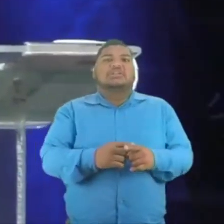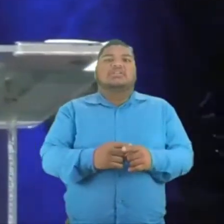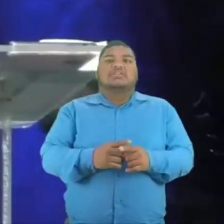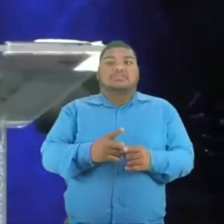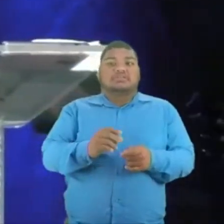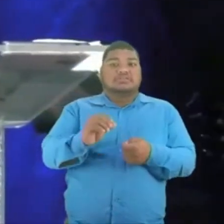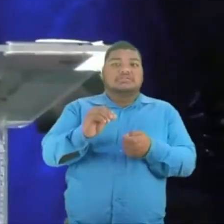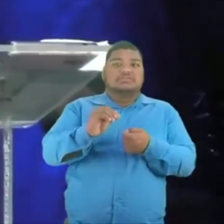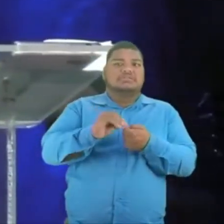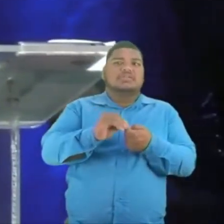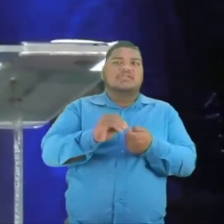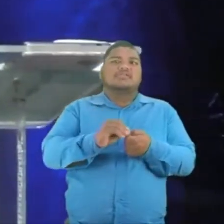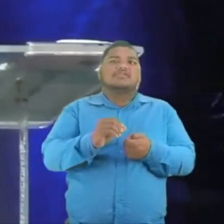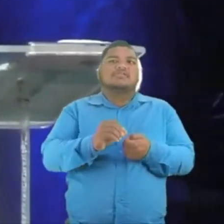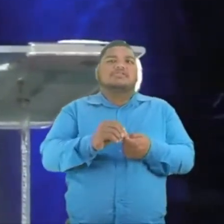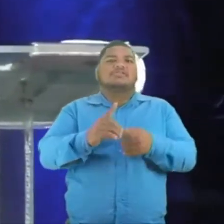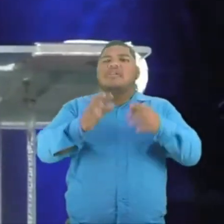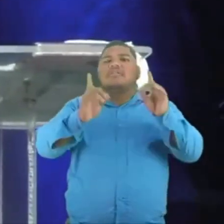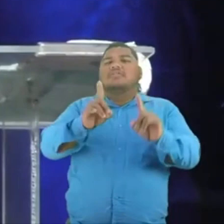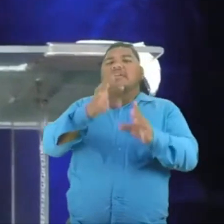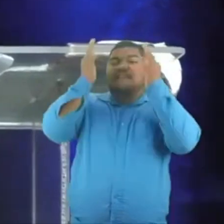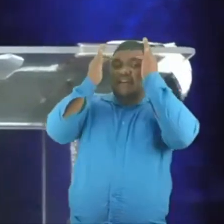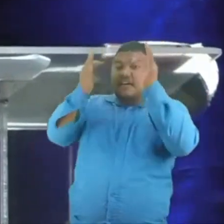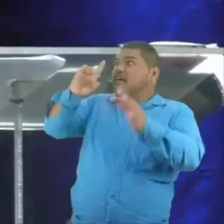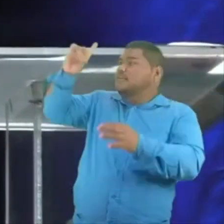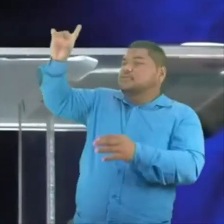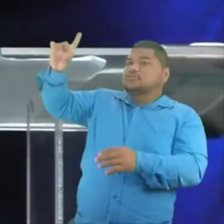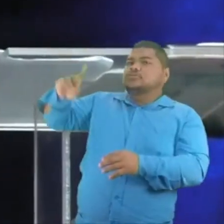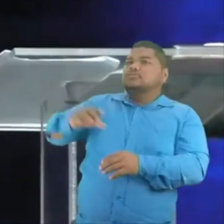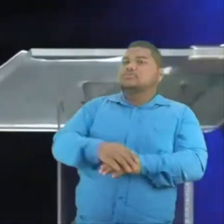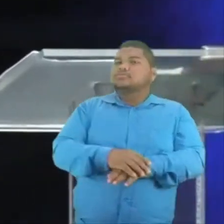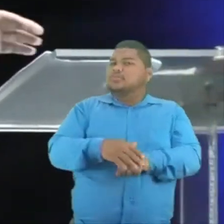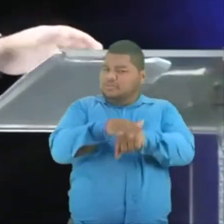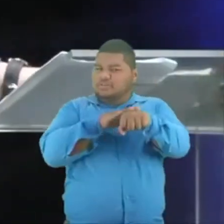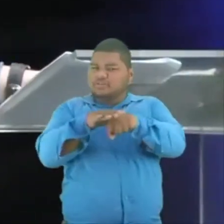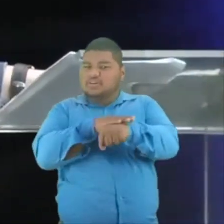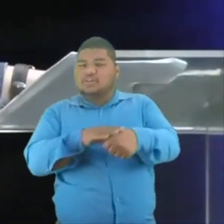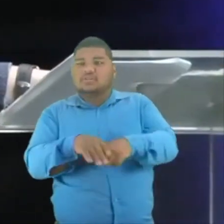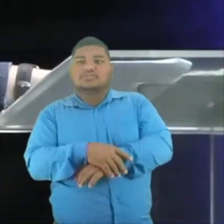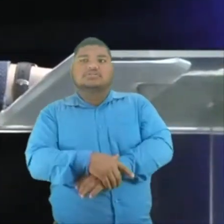que você, não está sendo fiel a Deus. Isso é conversa.